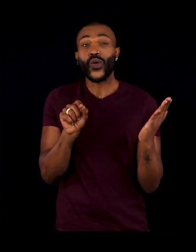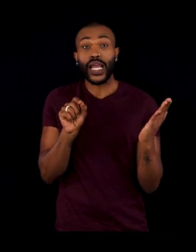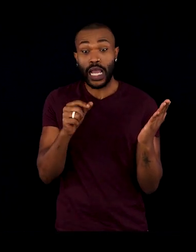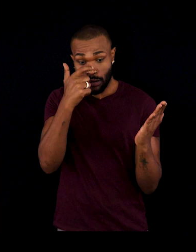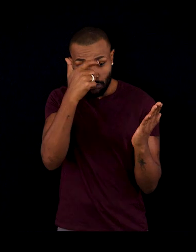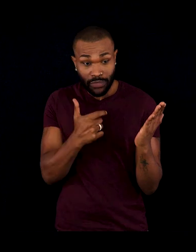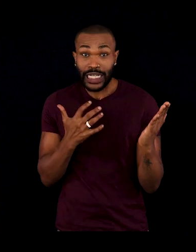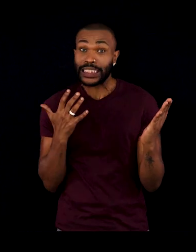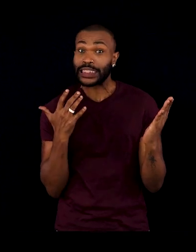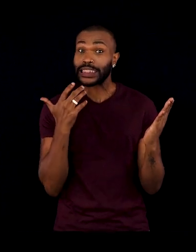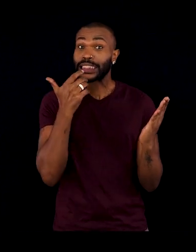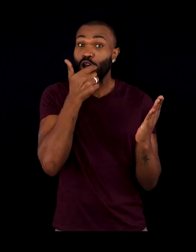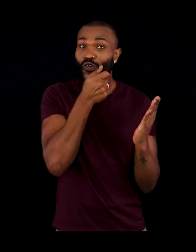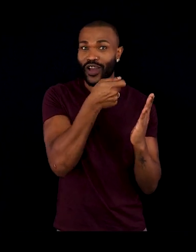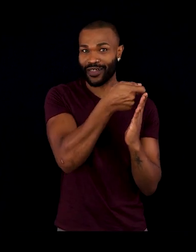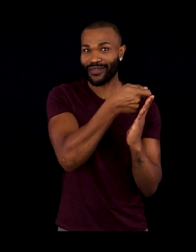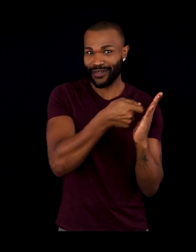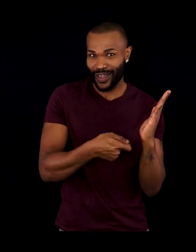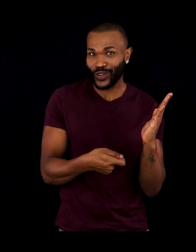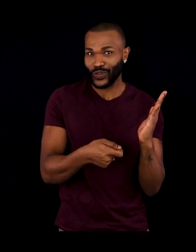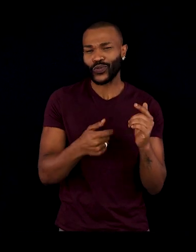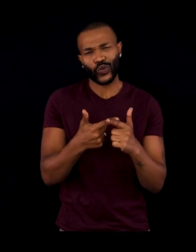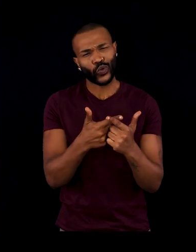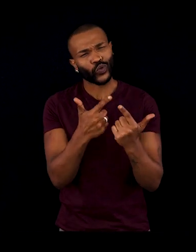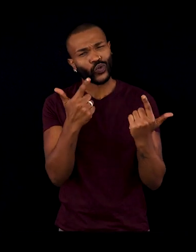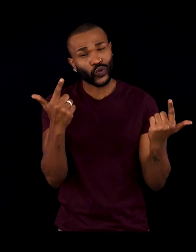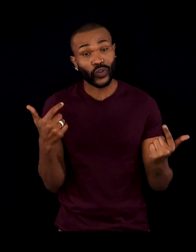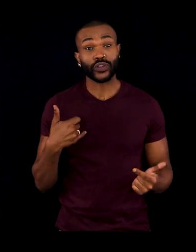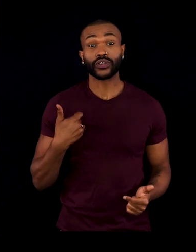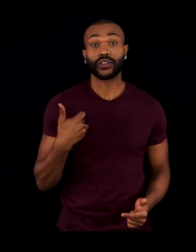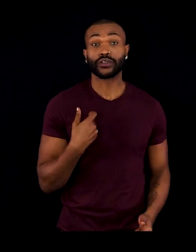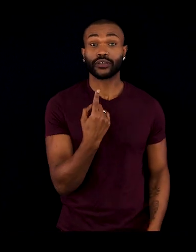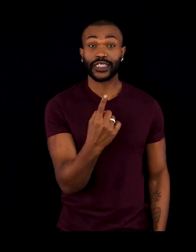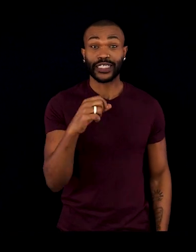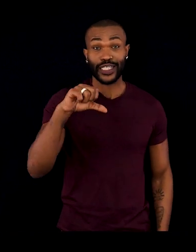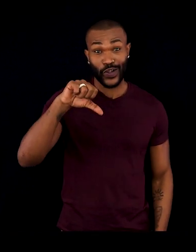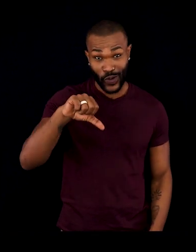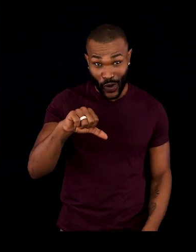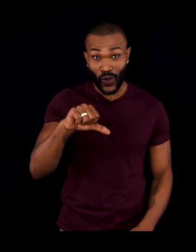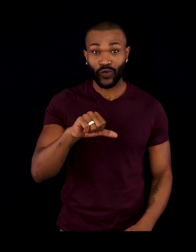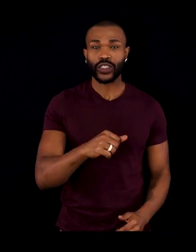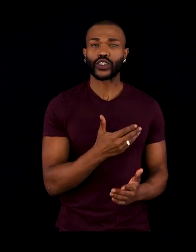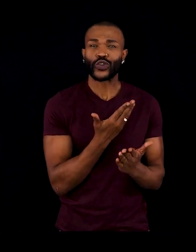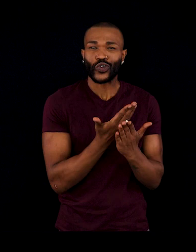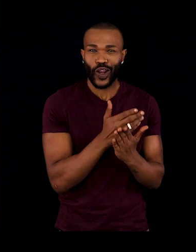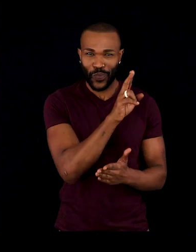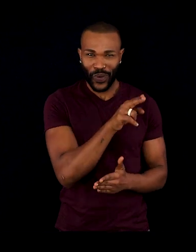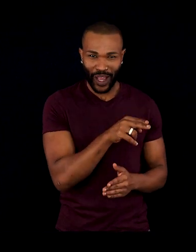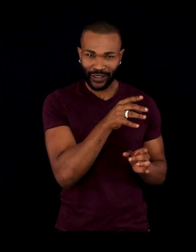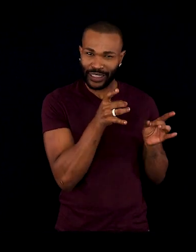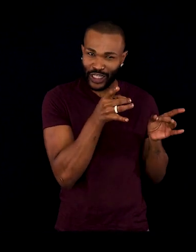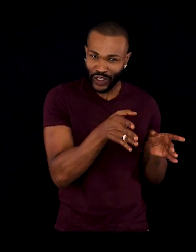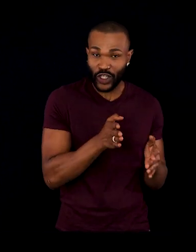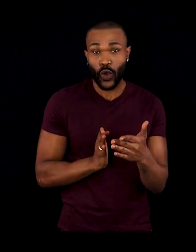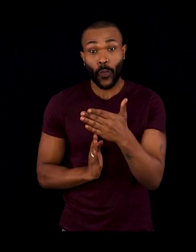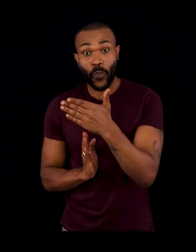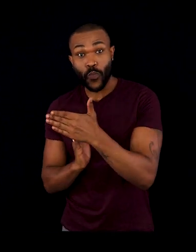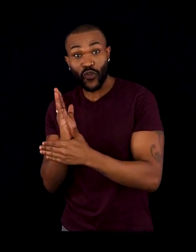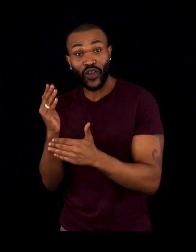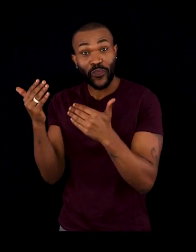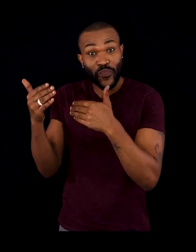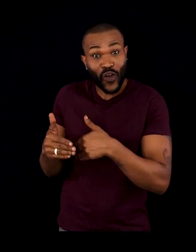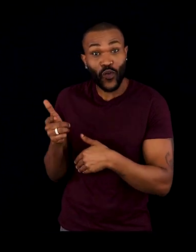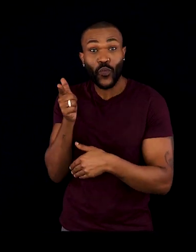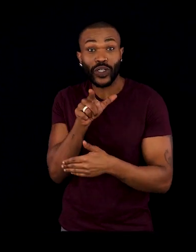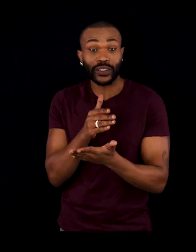o revisor salvava o texto. E eu tive a sorte de, com 19 anos, saído do seminário, passei no teste e comecei a trabalhar